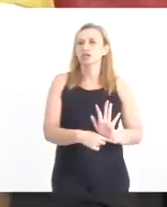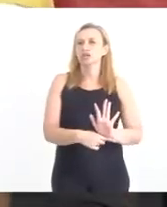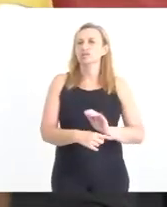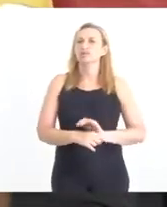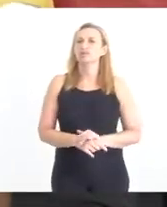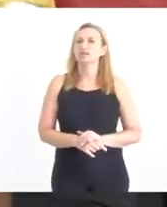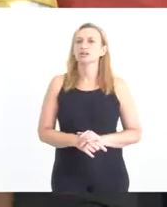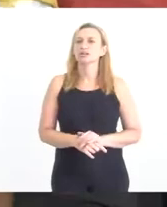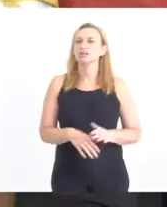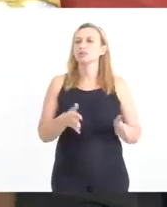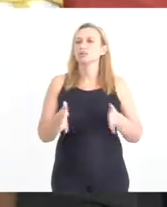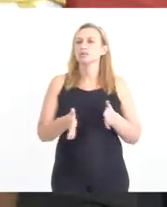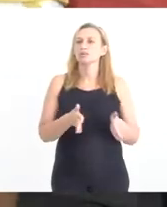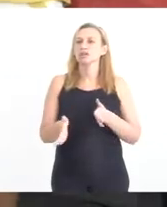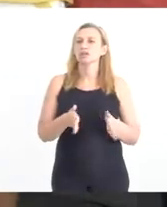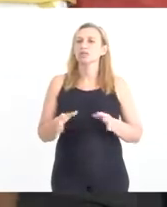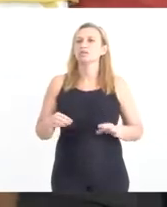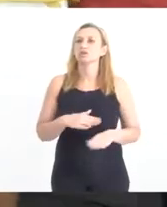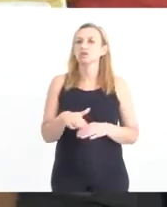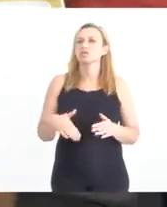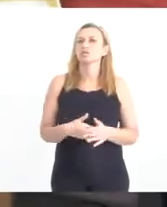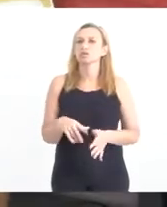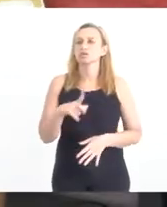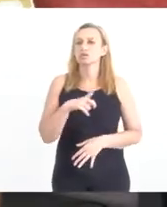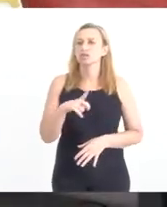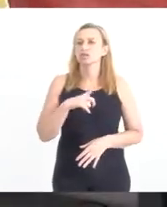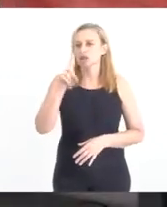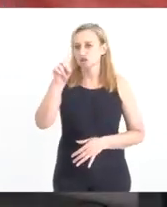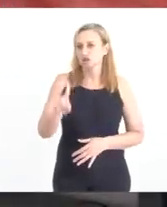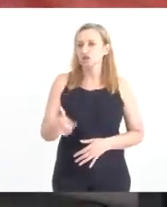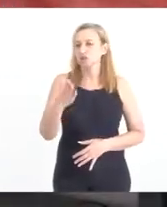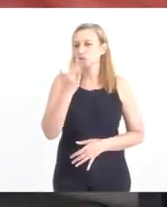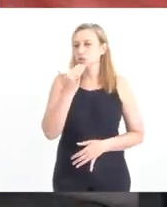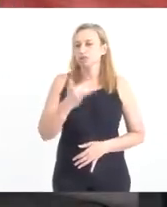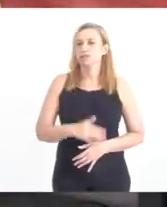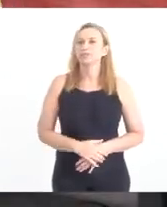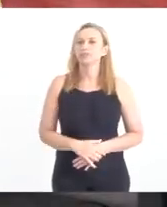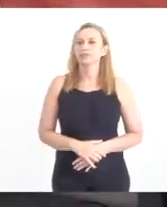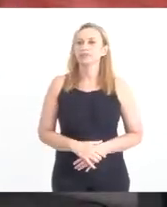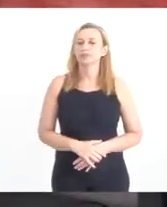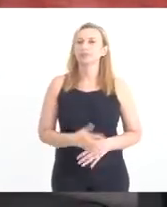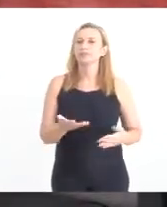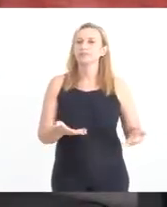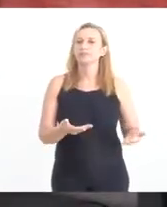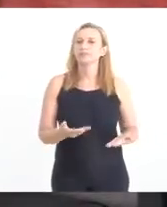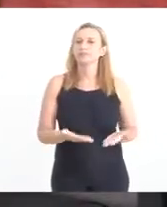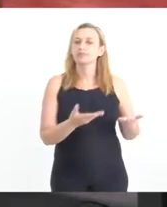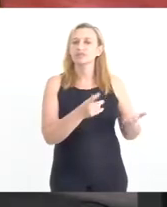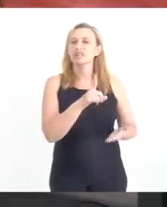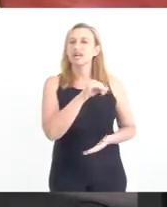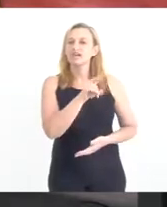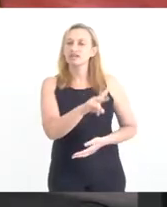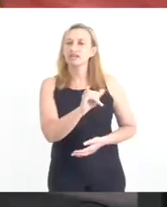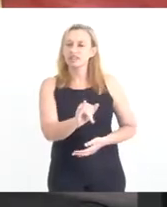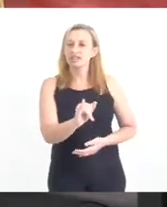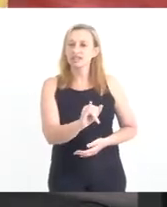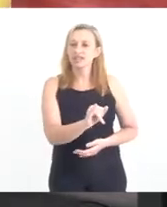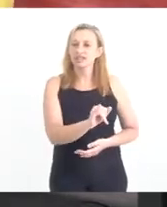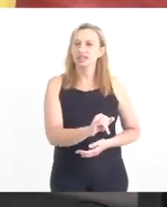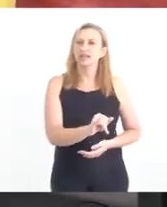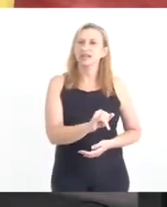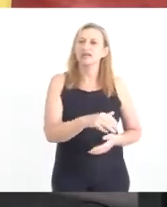ocupações no período para que todos tenham direito à alimentação receba que David Gomes